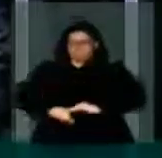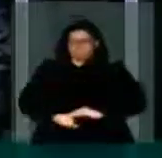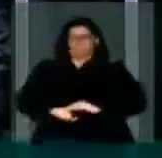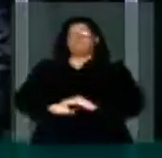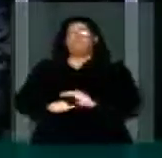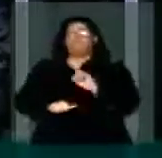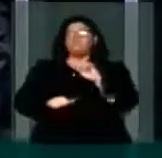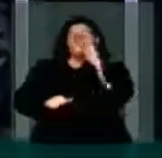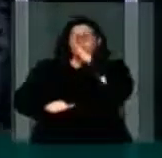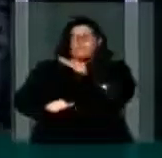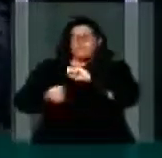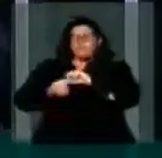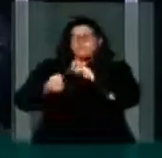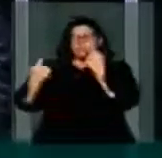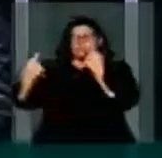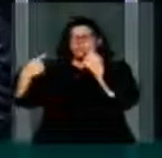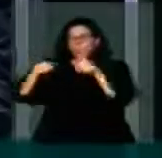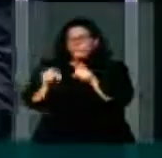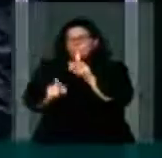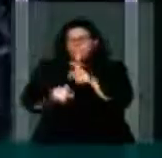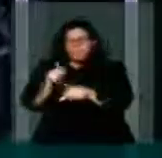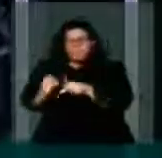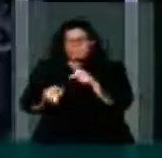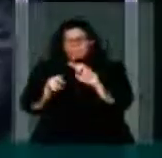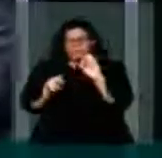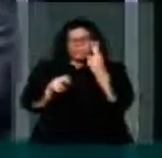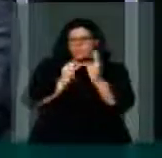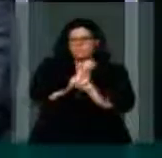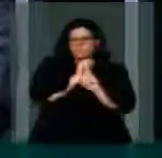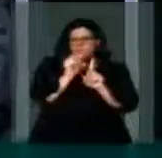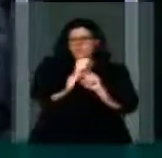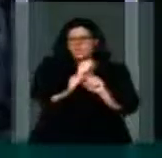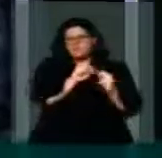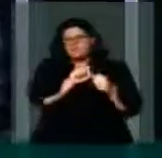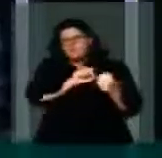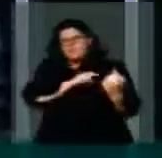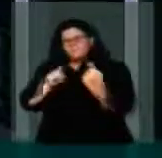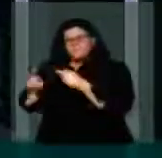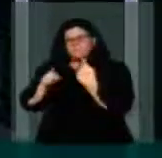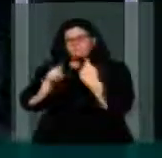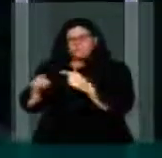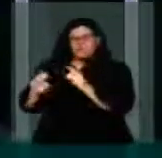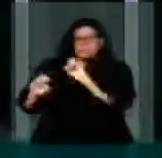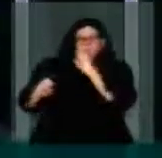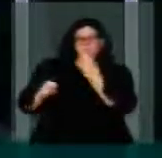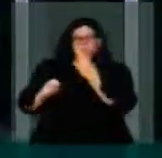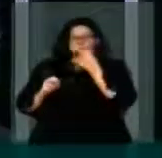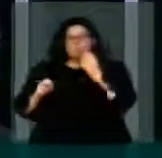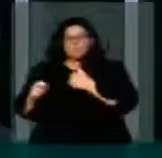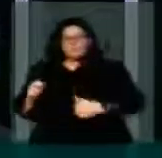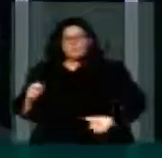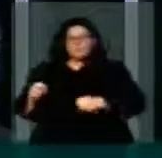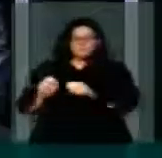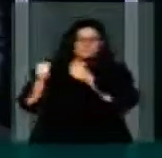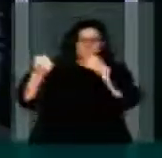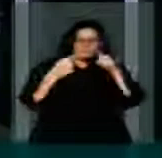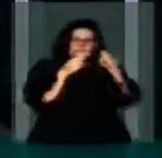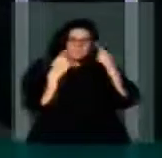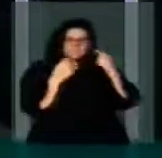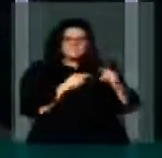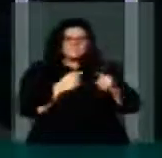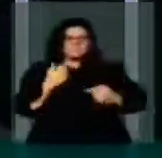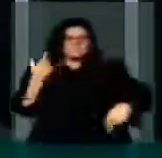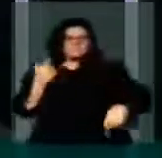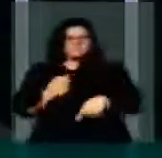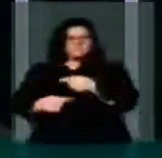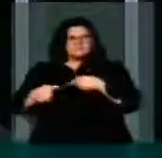homens públicos, seja o mal feito até mesmo pela sociedade, porque muita gente, senhor presidente, me questionou e me disse, aliás: você está indo para